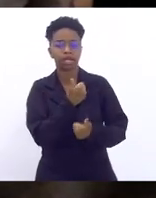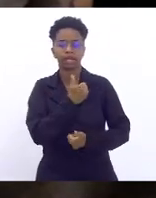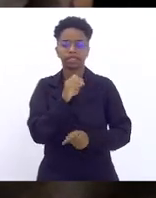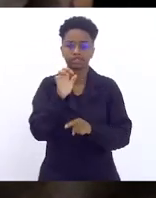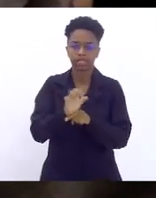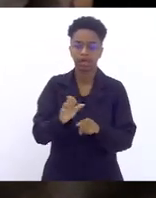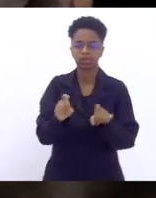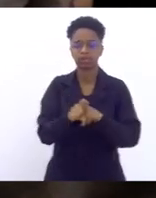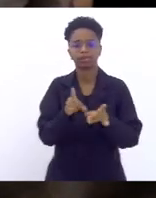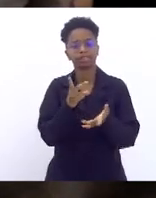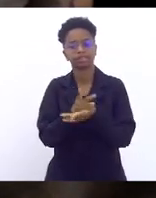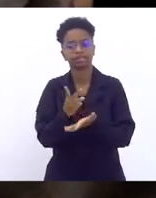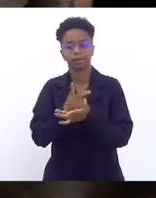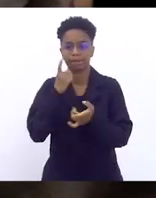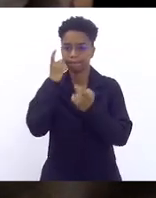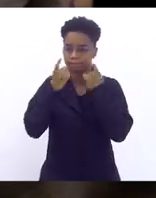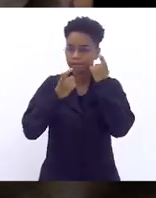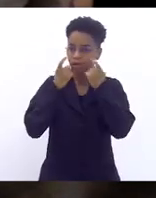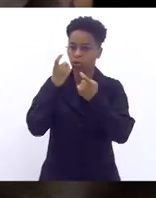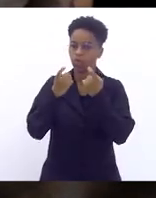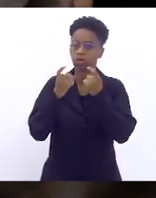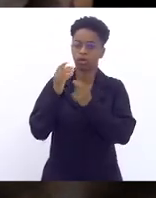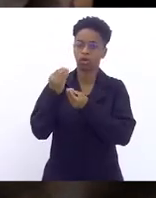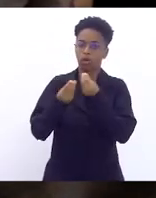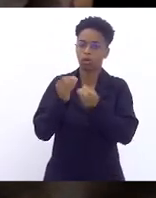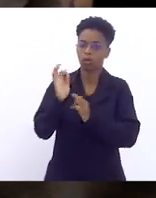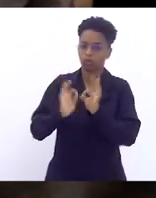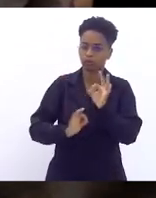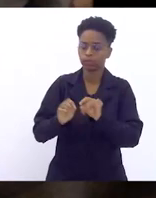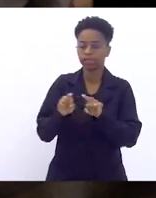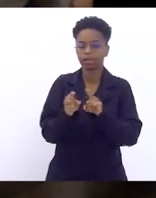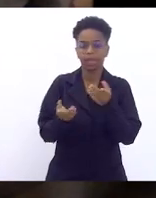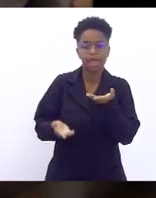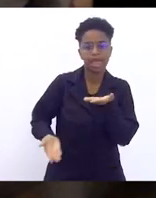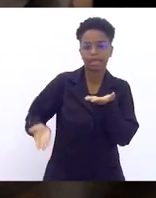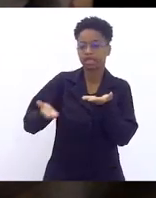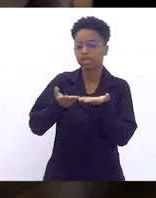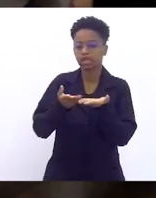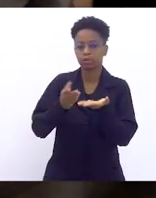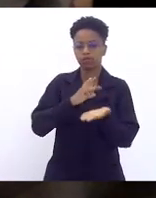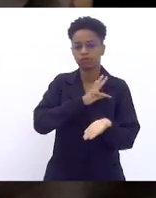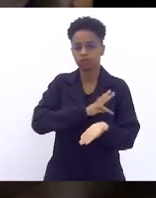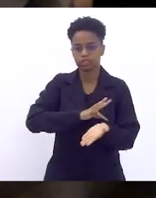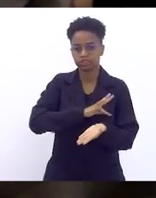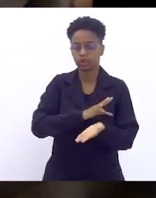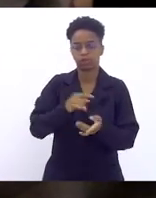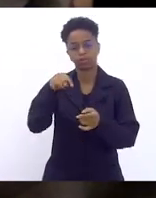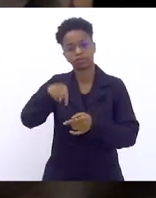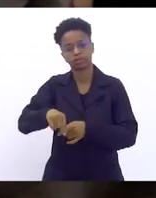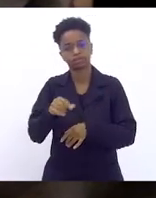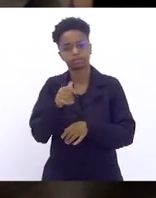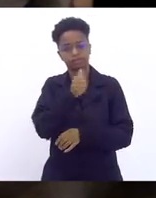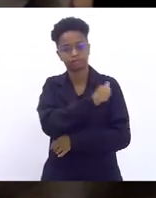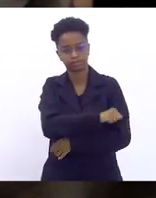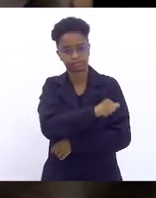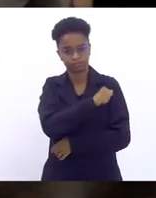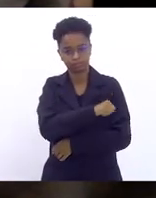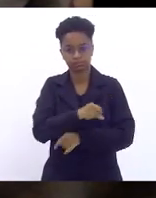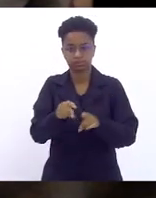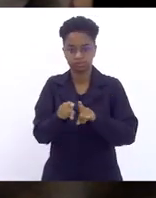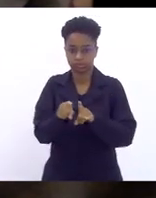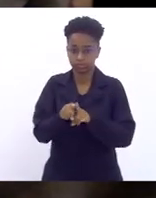preocupado não é justamente nessa organização e no equilíbrio fiscal do Estado do Rio de Janeiro que vai